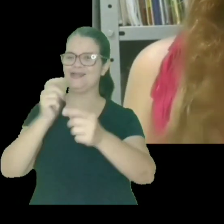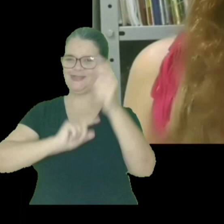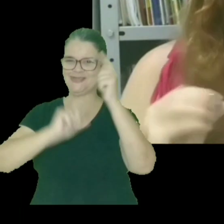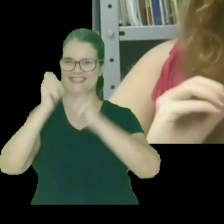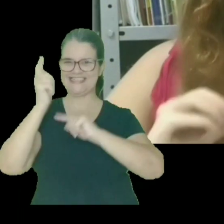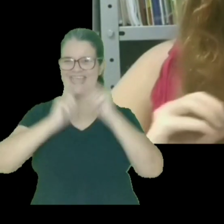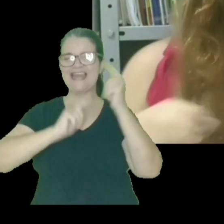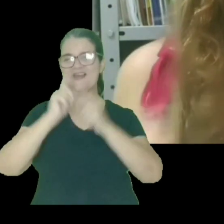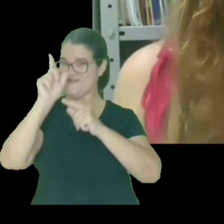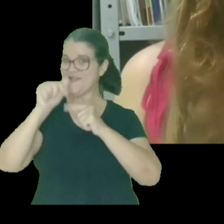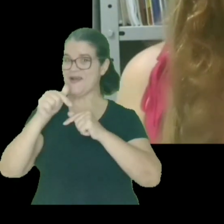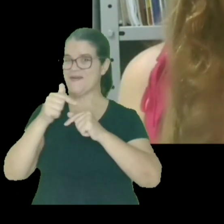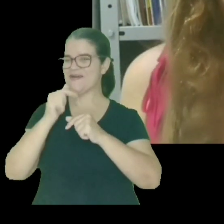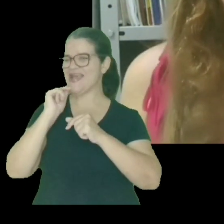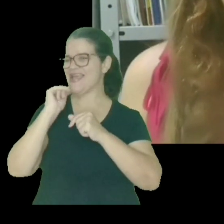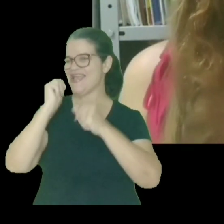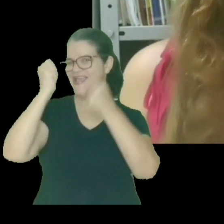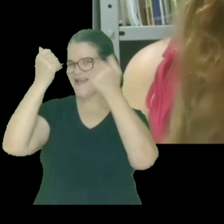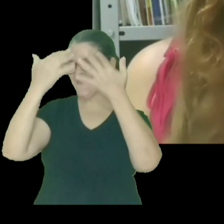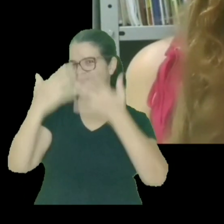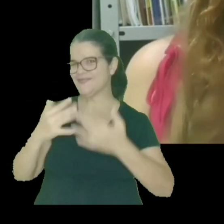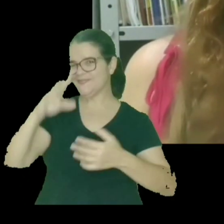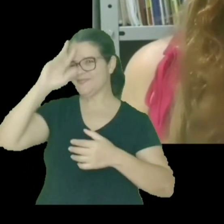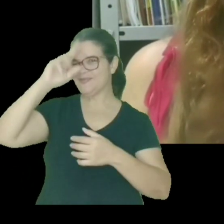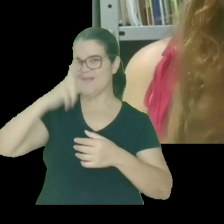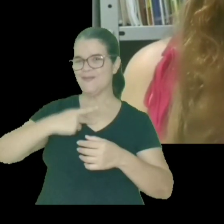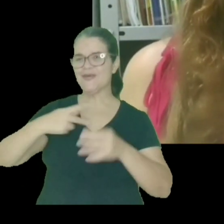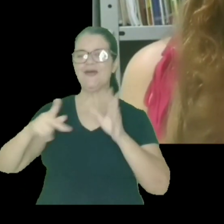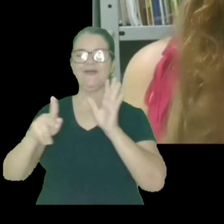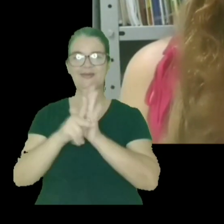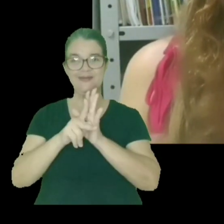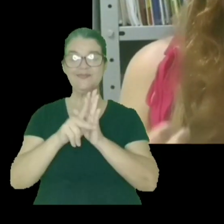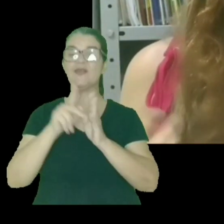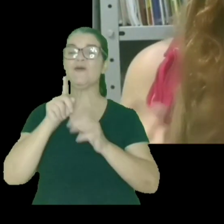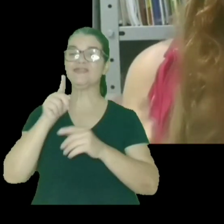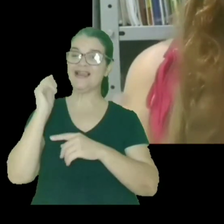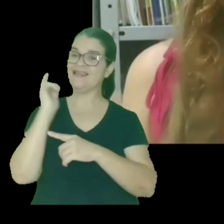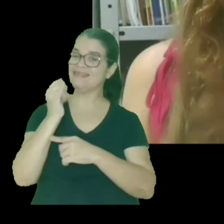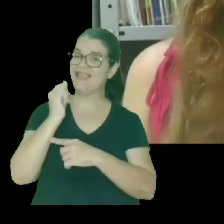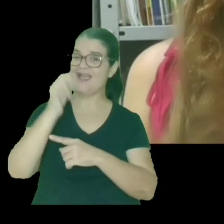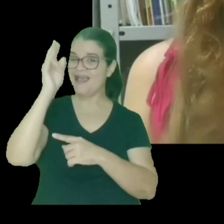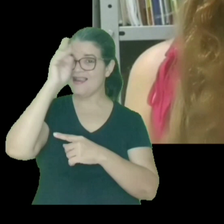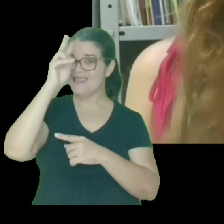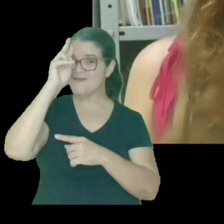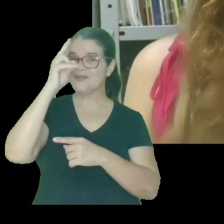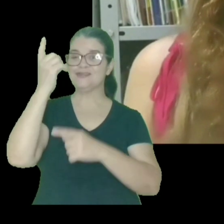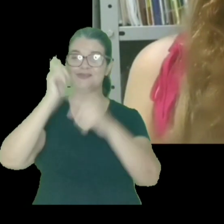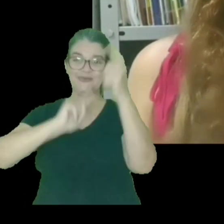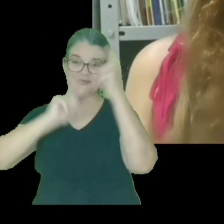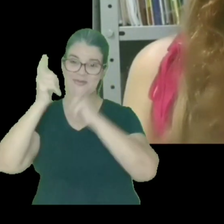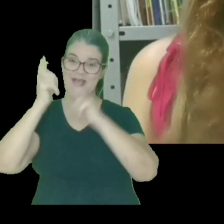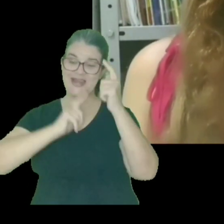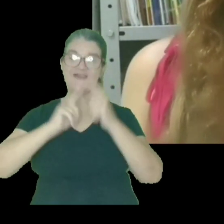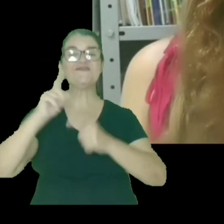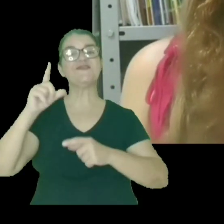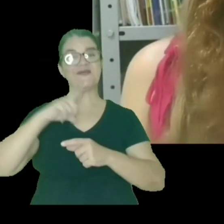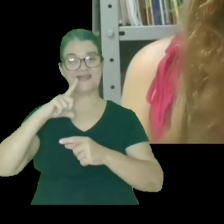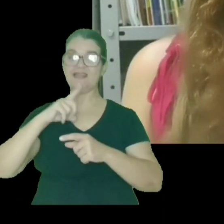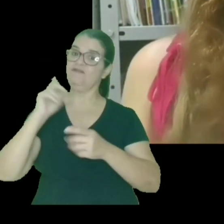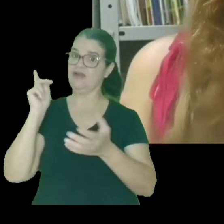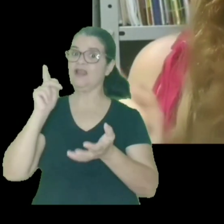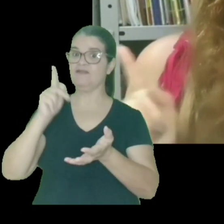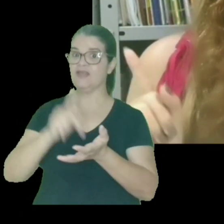Carnaval. É um conto autobiográfico, onde ela narra lembranças de um carnaval. Na